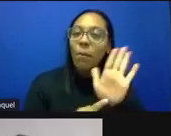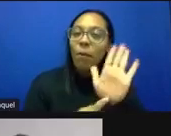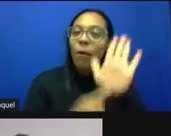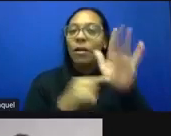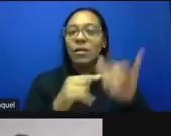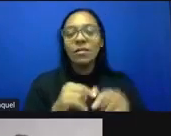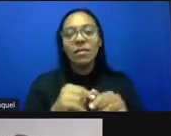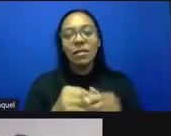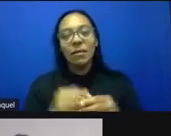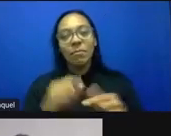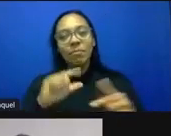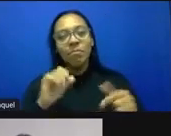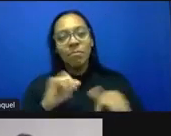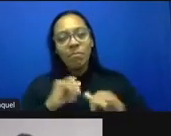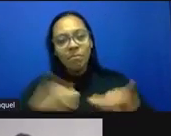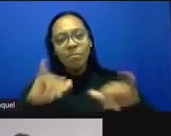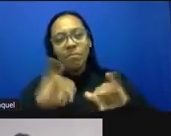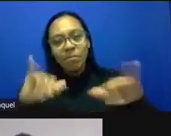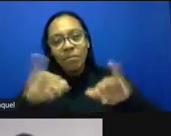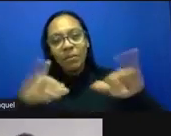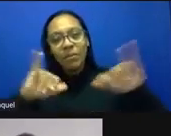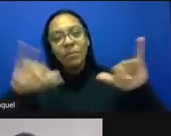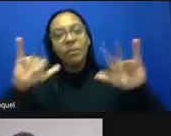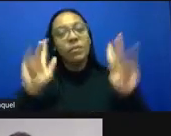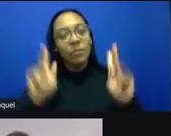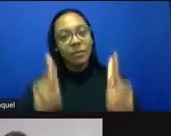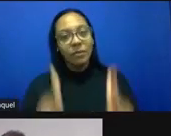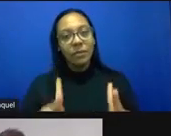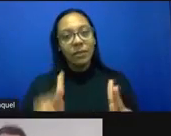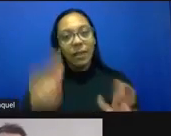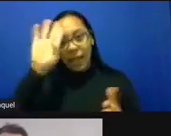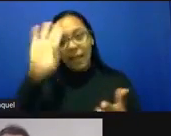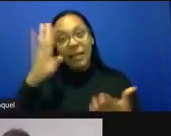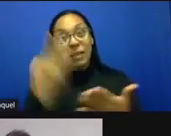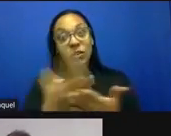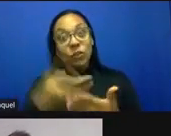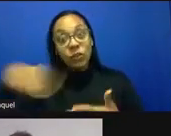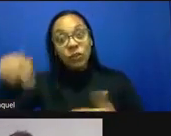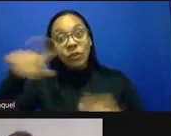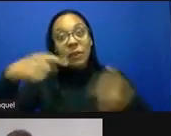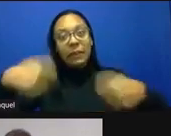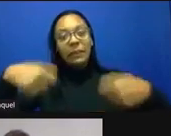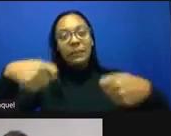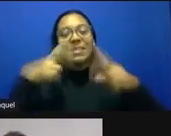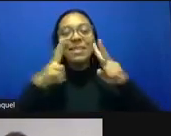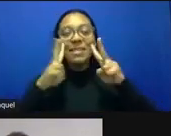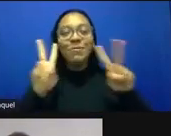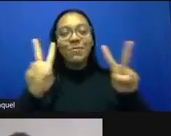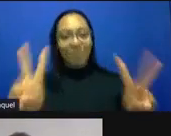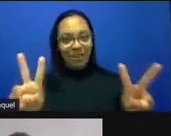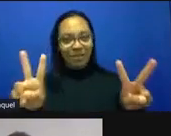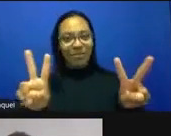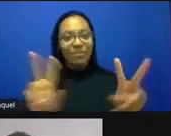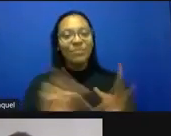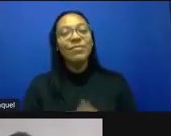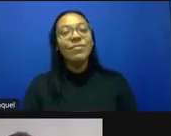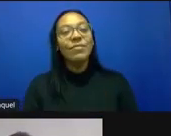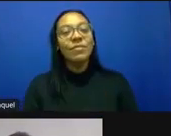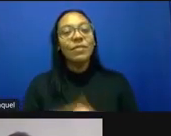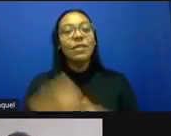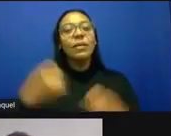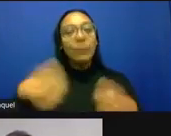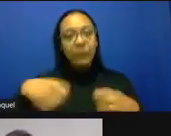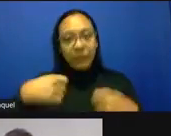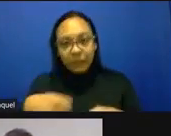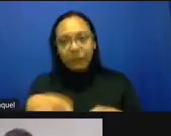comentem, marquem as pessoas que vocês acreditam que merecem, que precisam assistir, né? A gente precisa falar